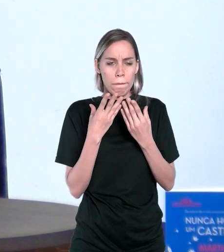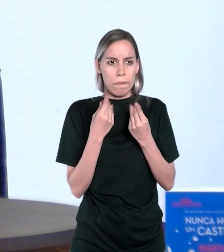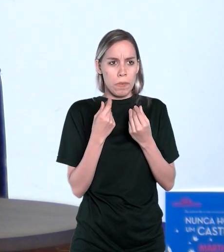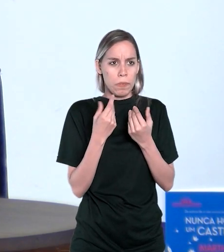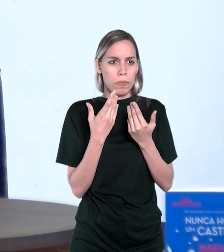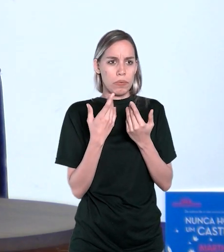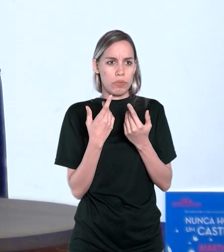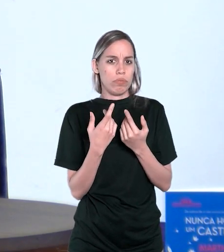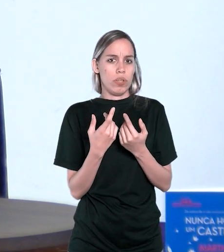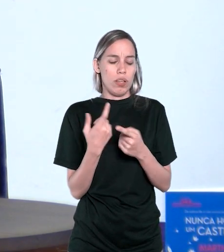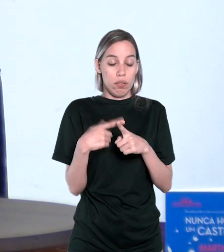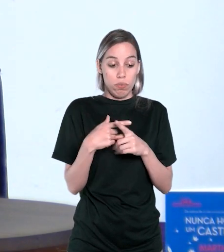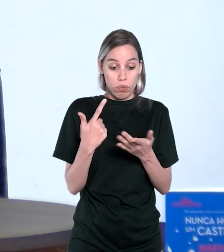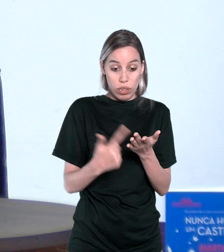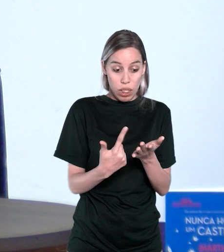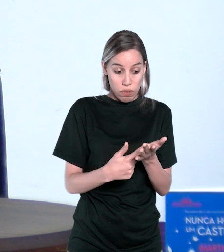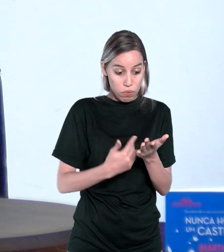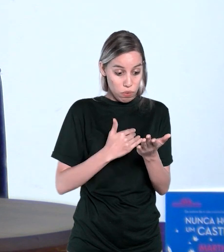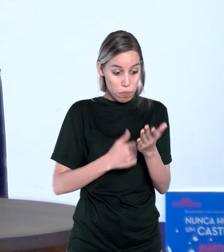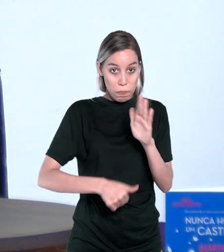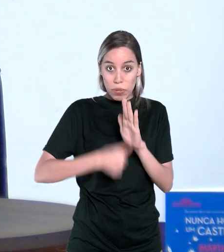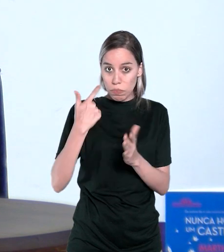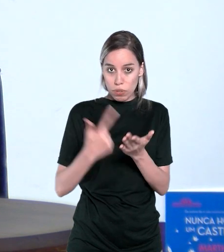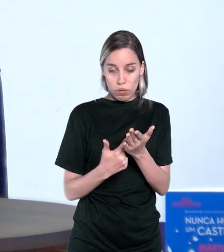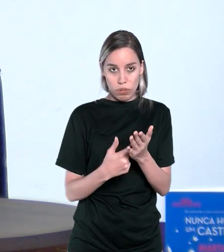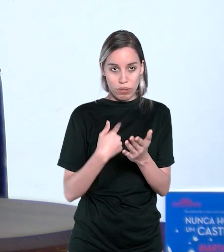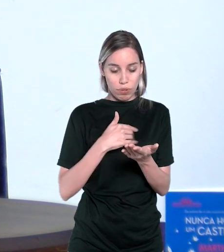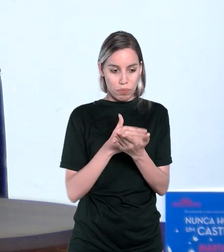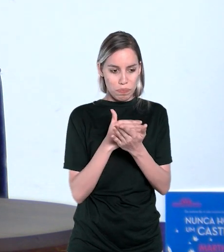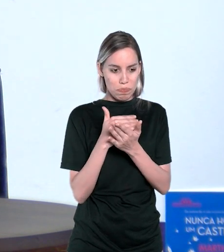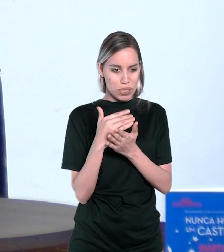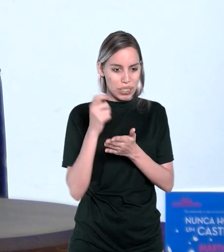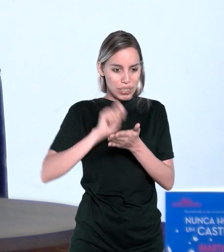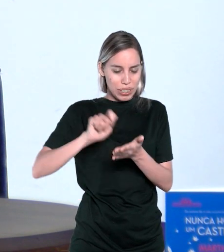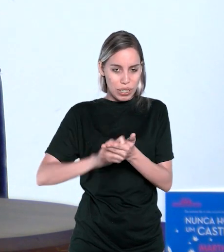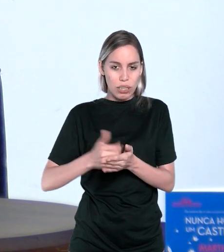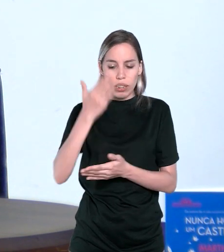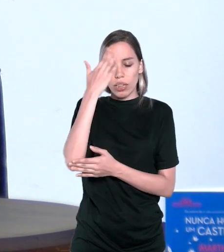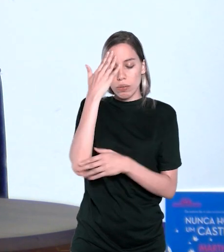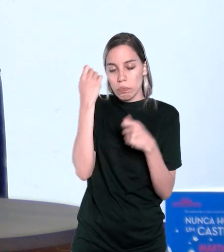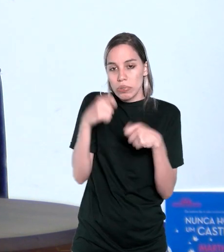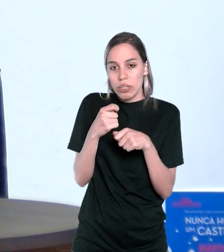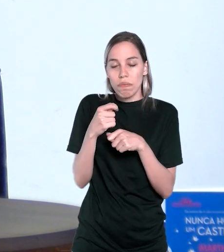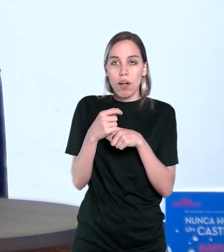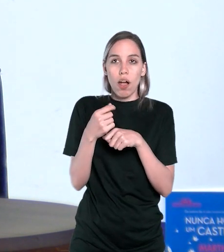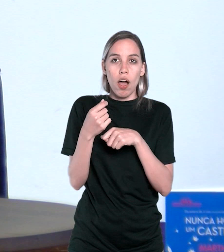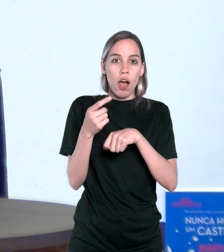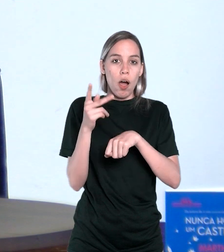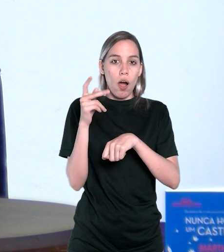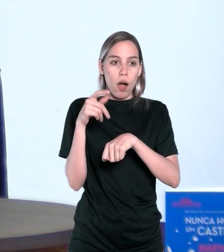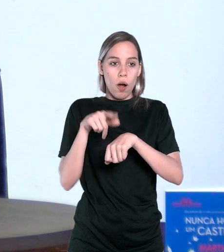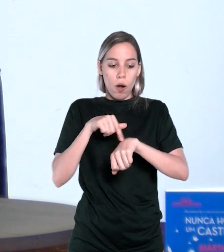que eu estava no começo de uma carreira de escritora e que eu precisava de horas de escrita para continuar a